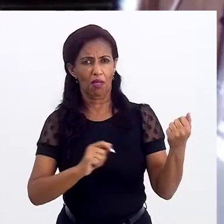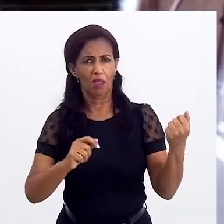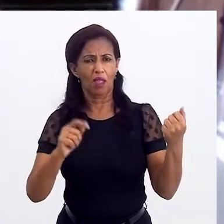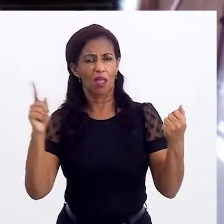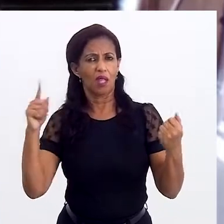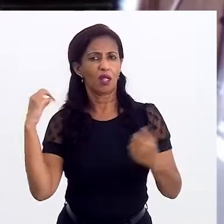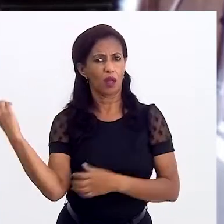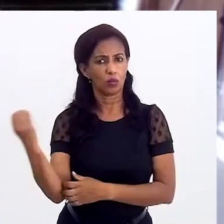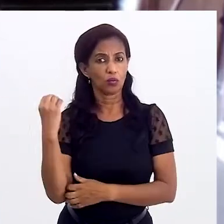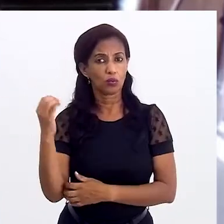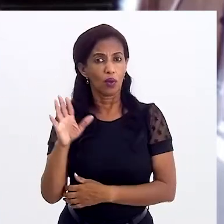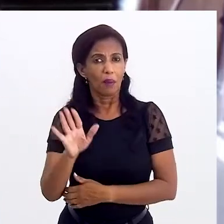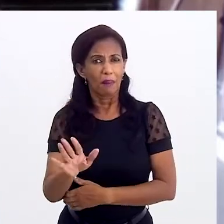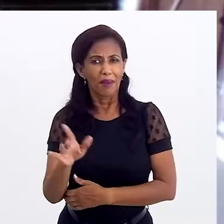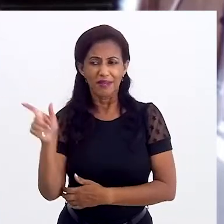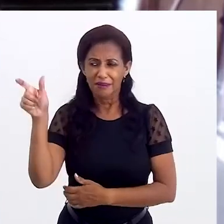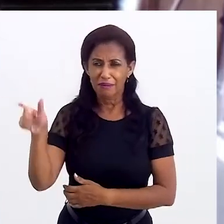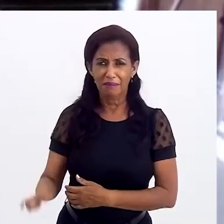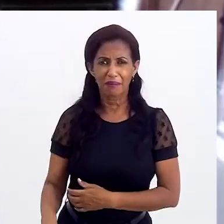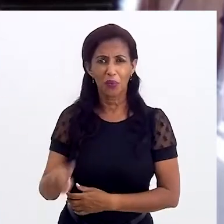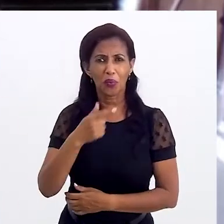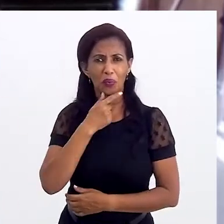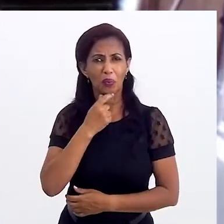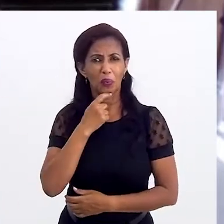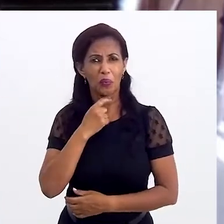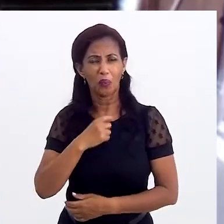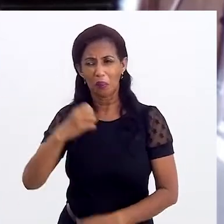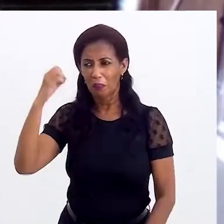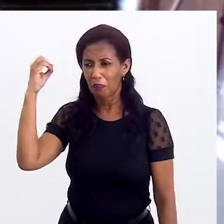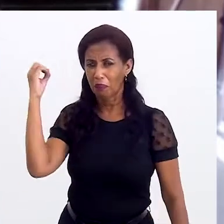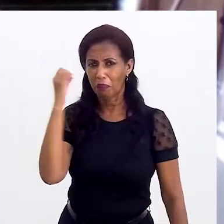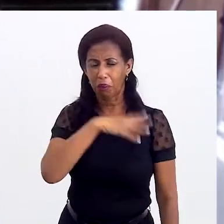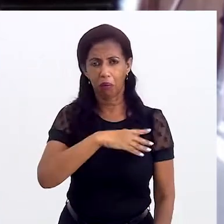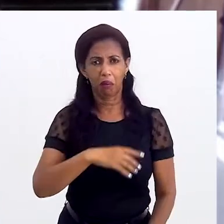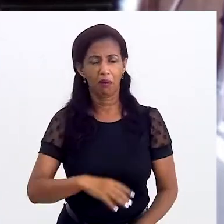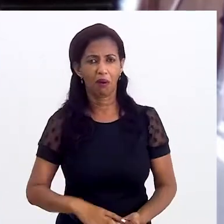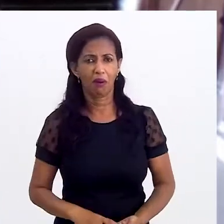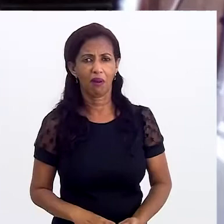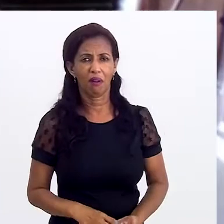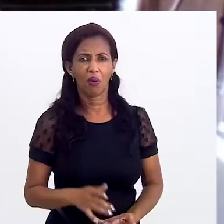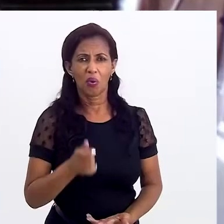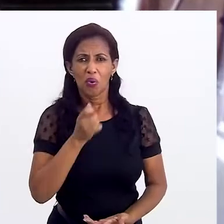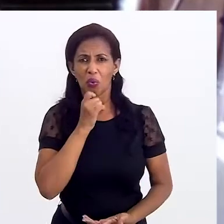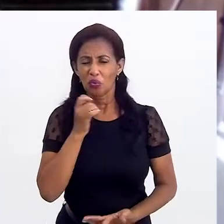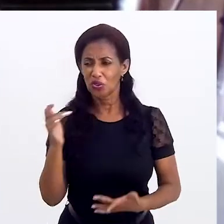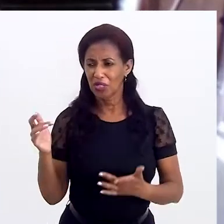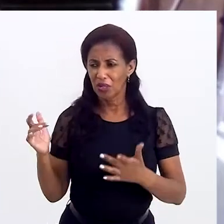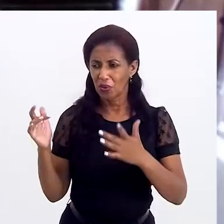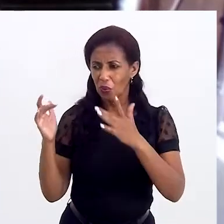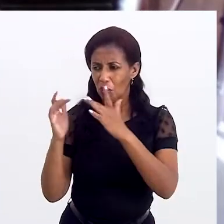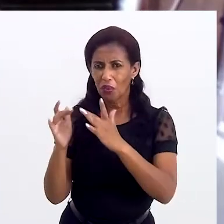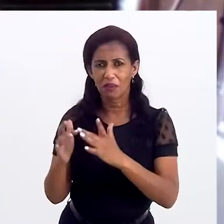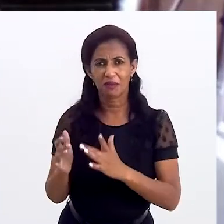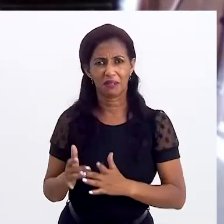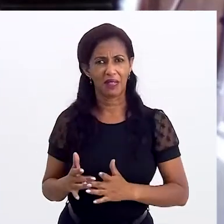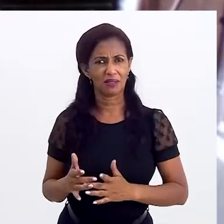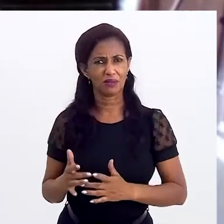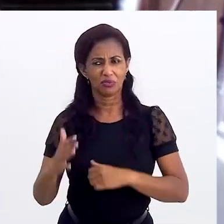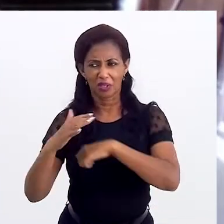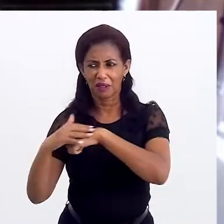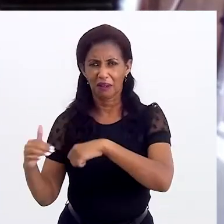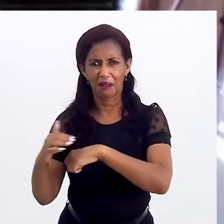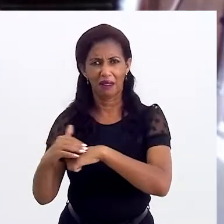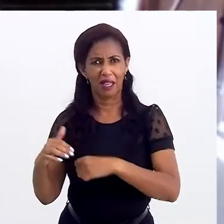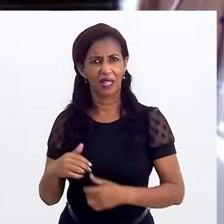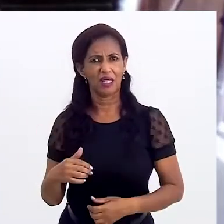tocava na Orquestra Sinfônica lá do Sul, mas ele era um cara grosseirão, assim, né? Sem tato, sem